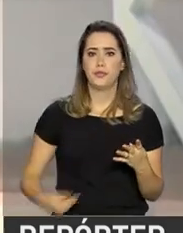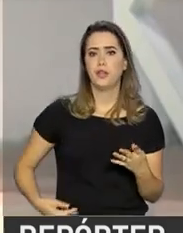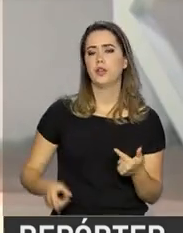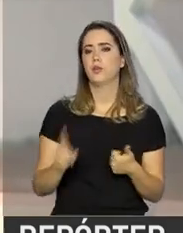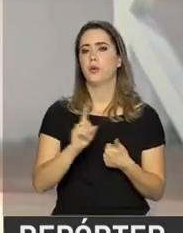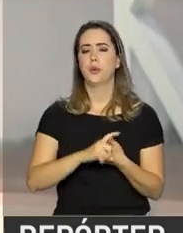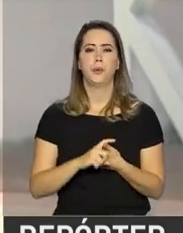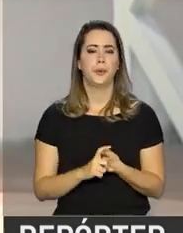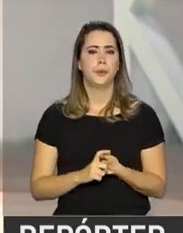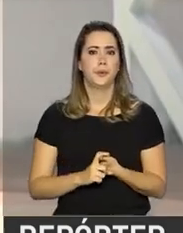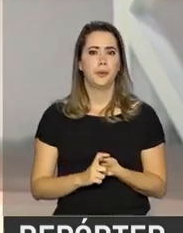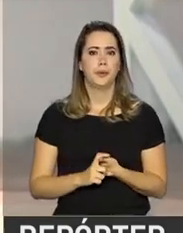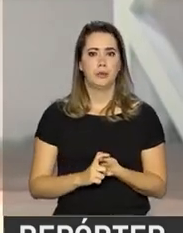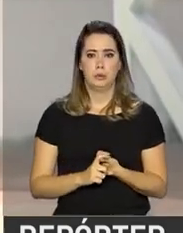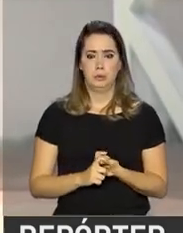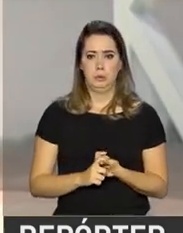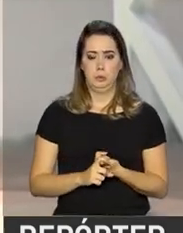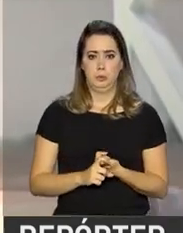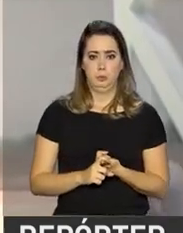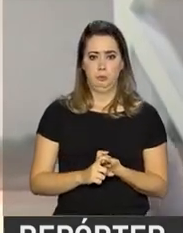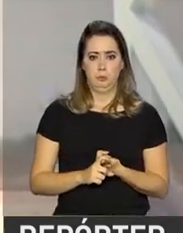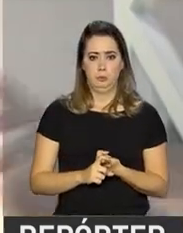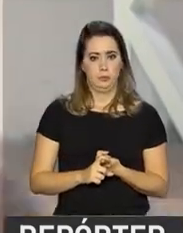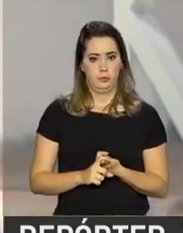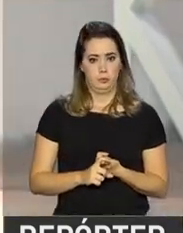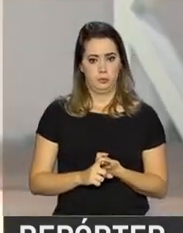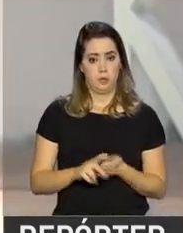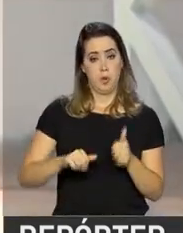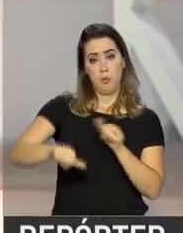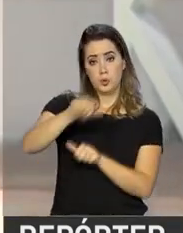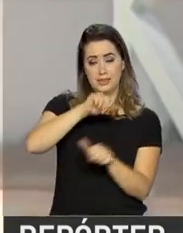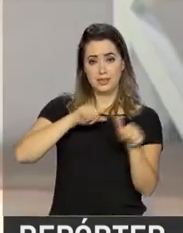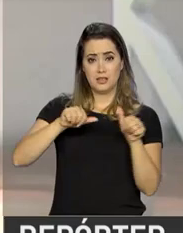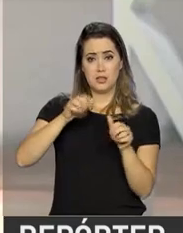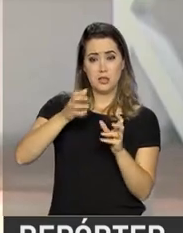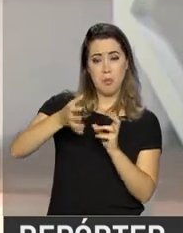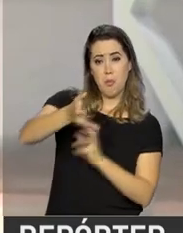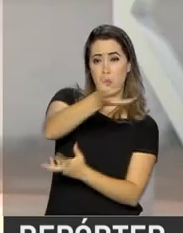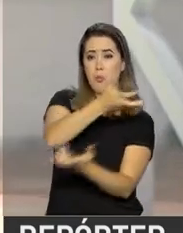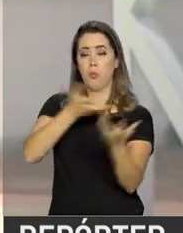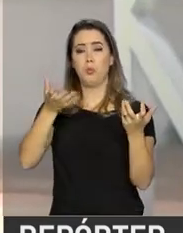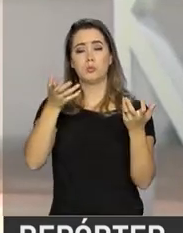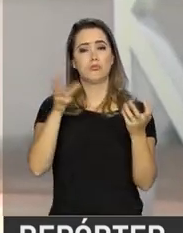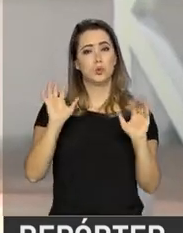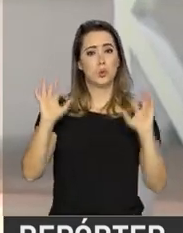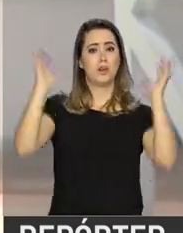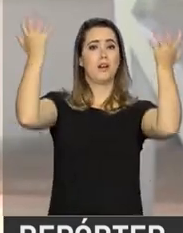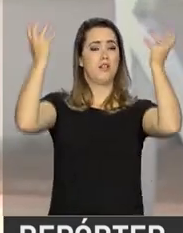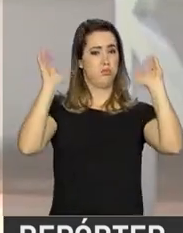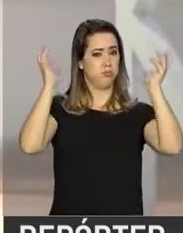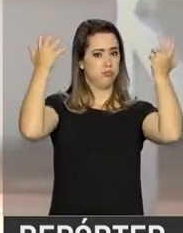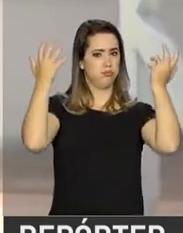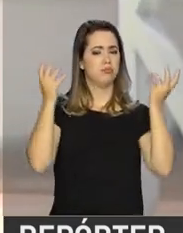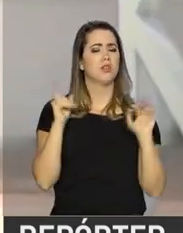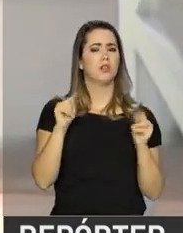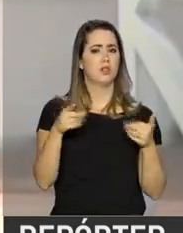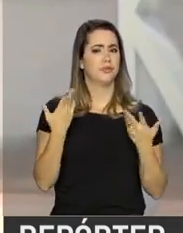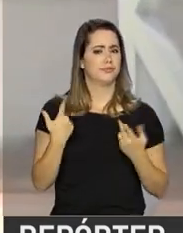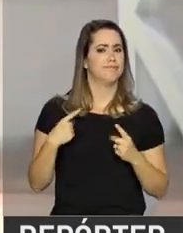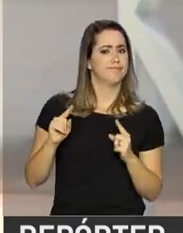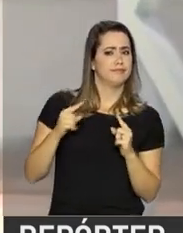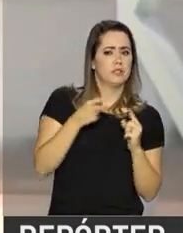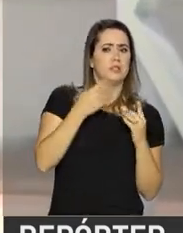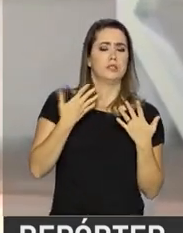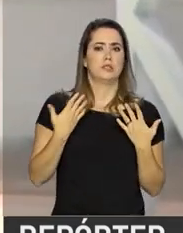questão dodô mudanças climáticas que tanto nos afeta nos dias nos dias nos dias atuais as crises